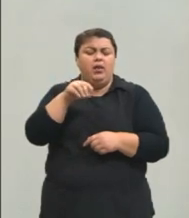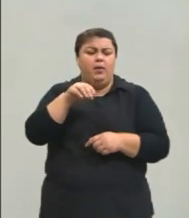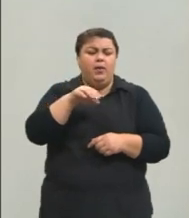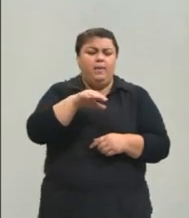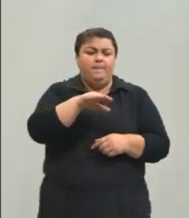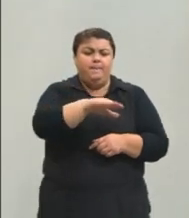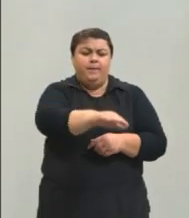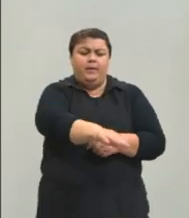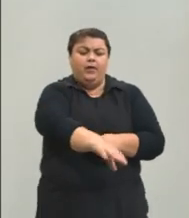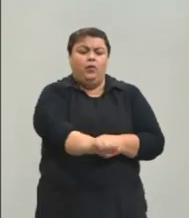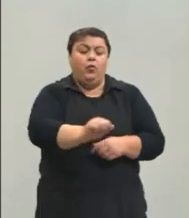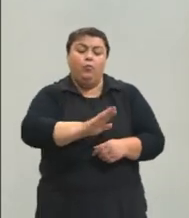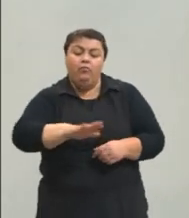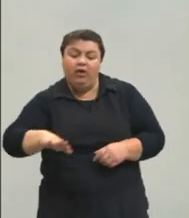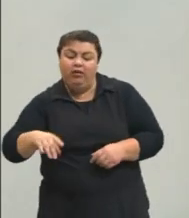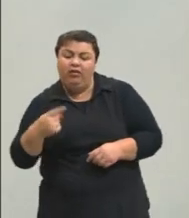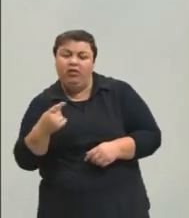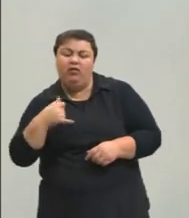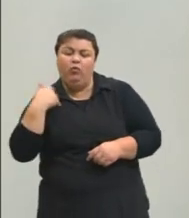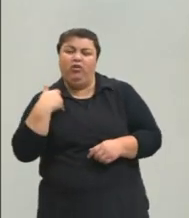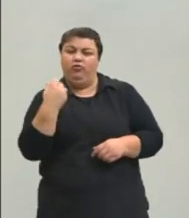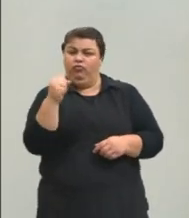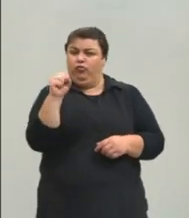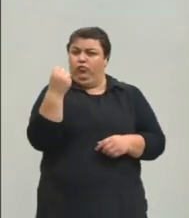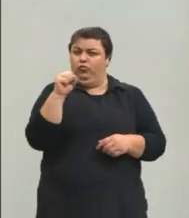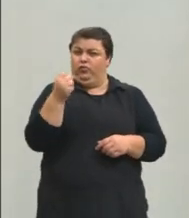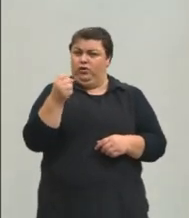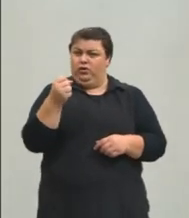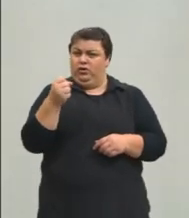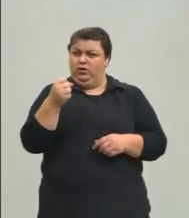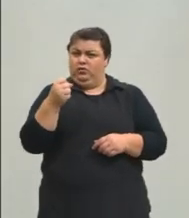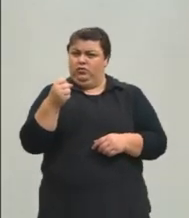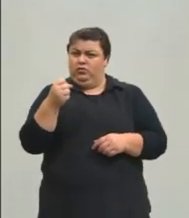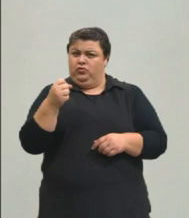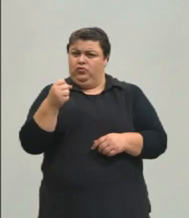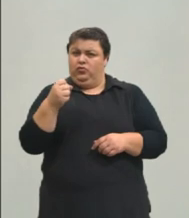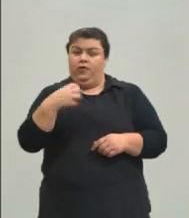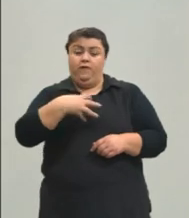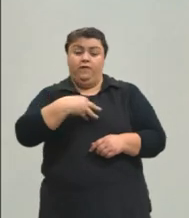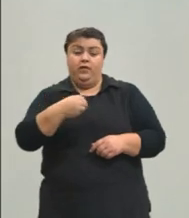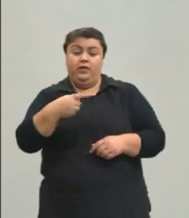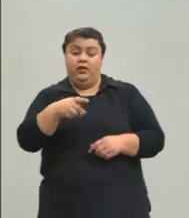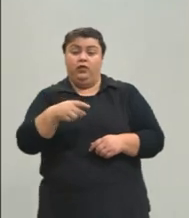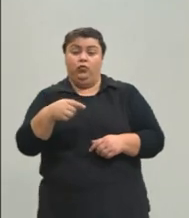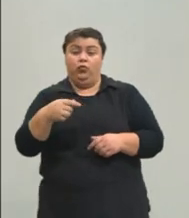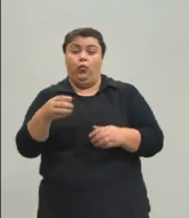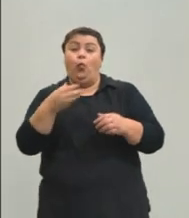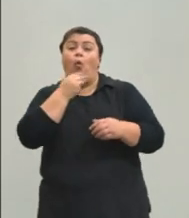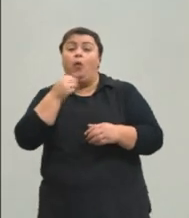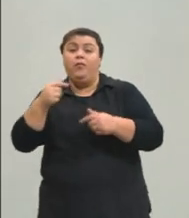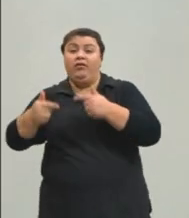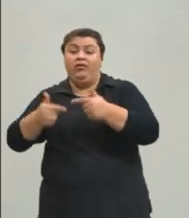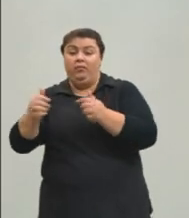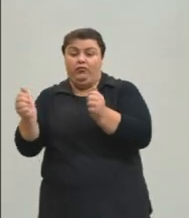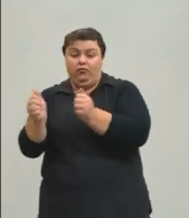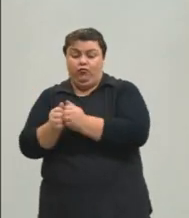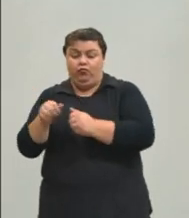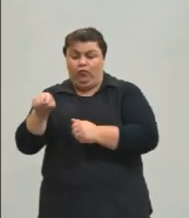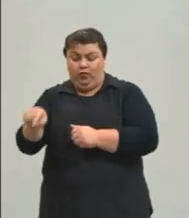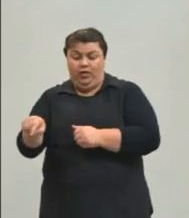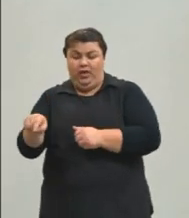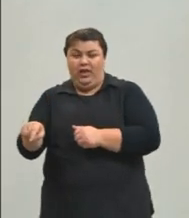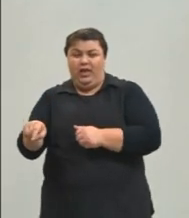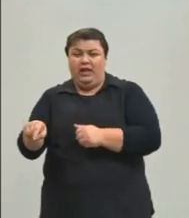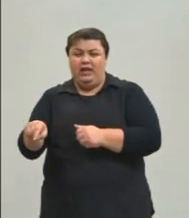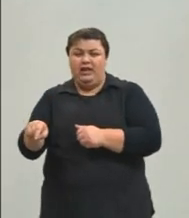criança de cerca de 8 anos de idade, o filho do seu jardineiro. Então, ele pegou e inoculou um pouquinho do